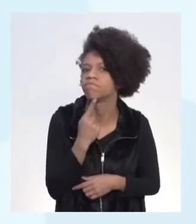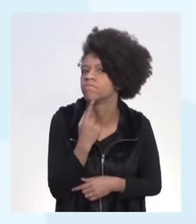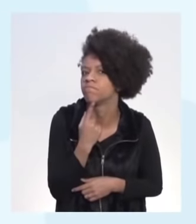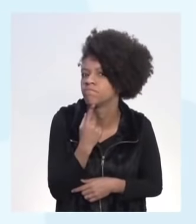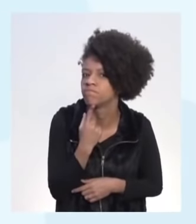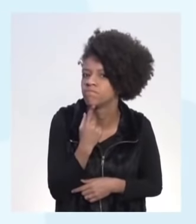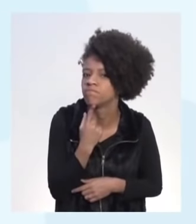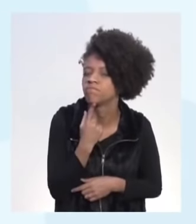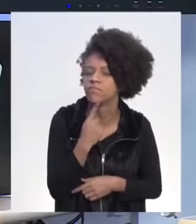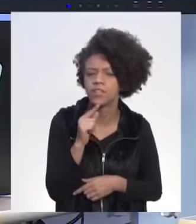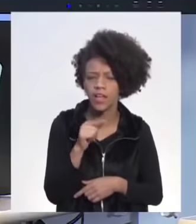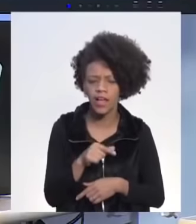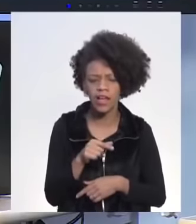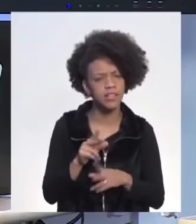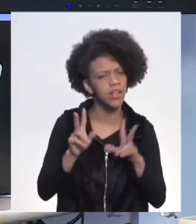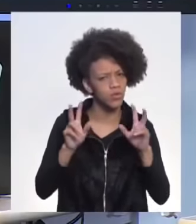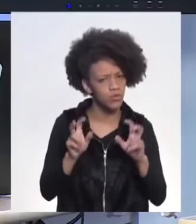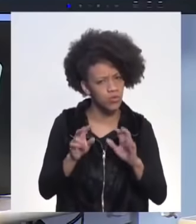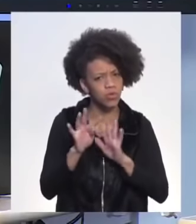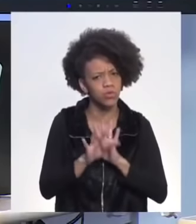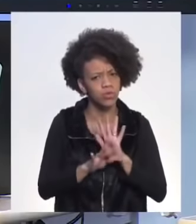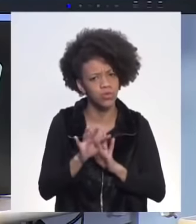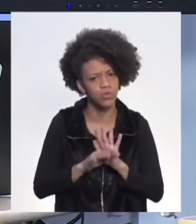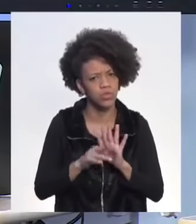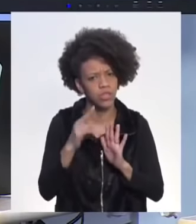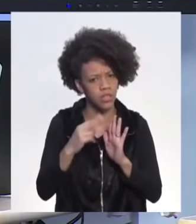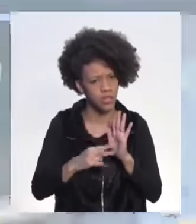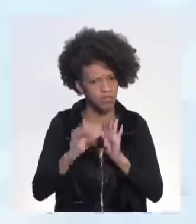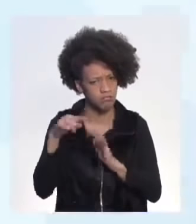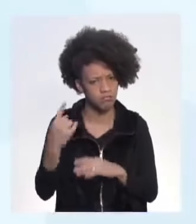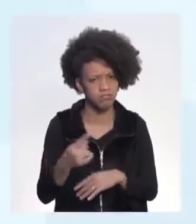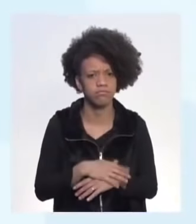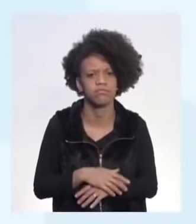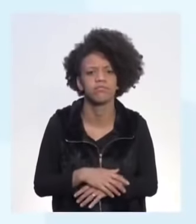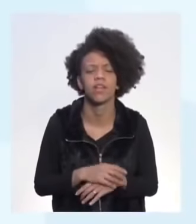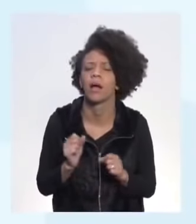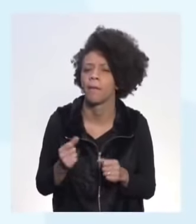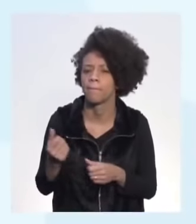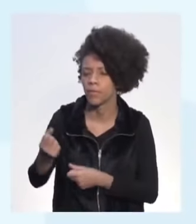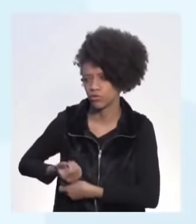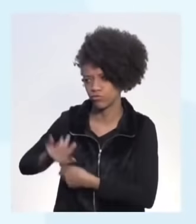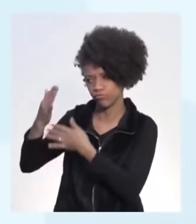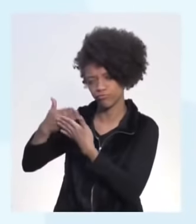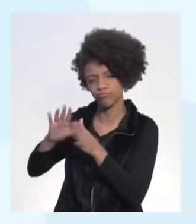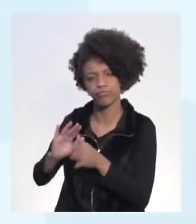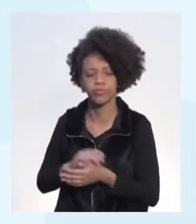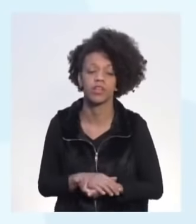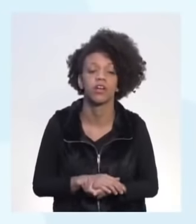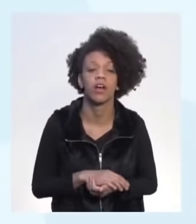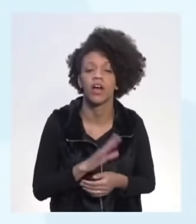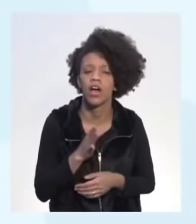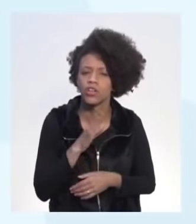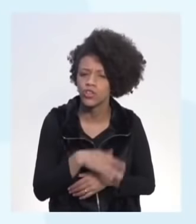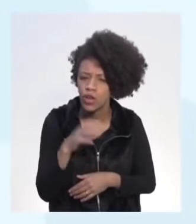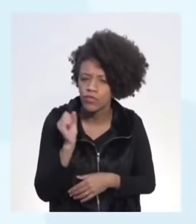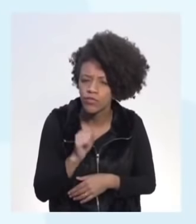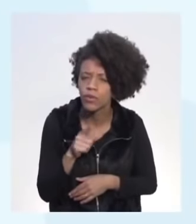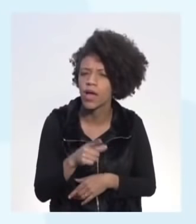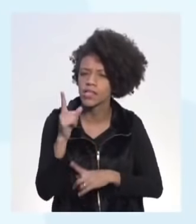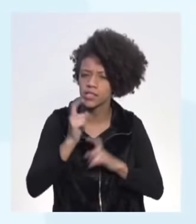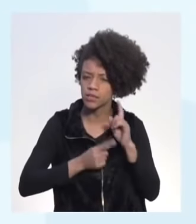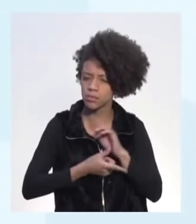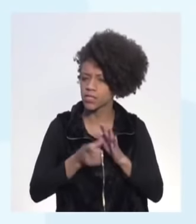Ops! Esse é o título do texto que leremos a seguir. Pode abrir o chat para mim. Você já ouviu esta